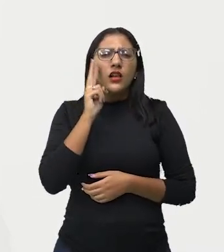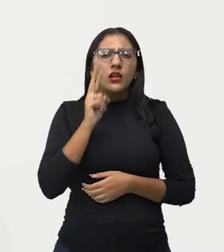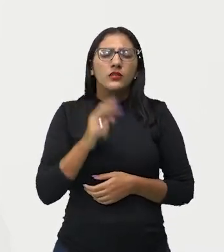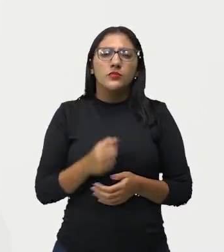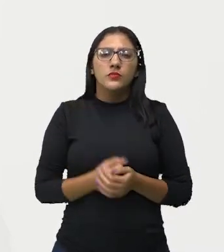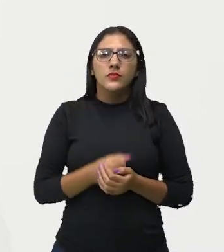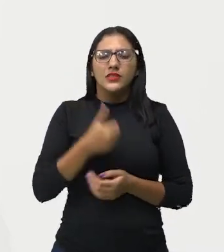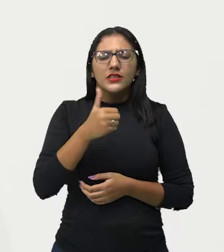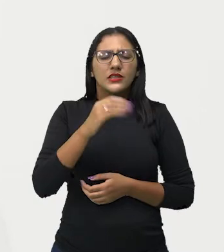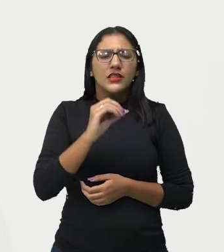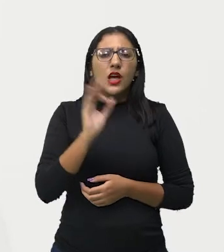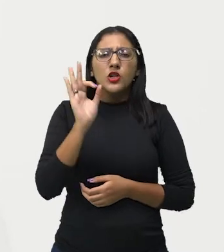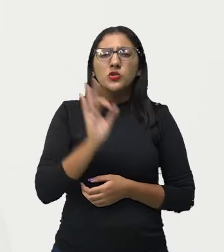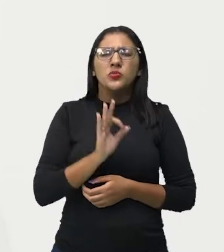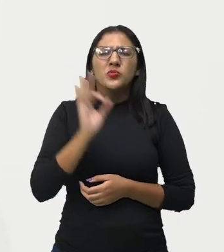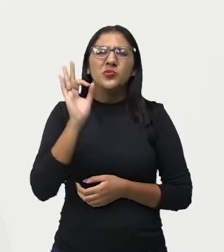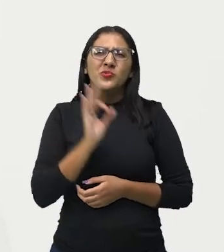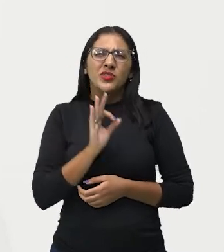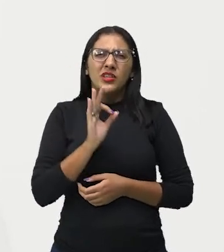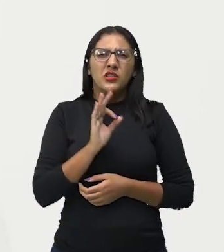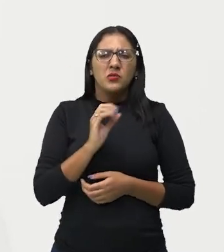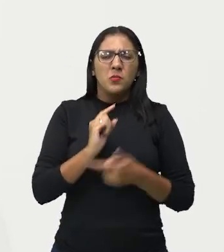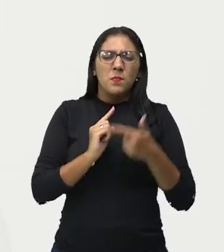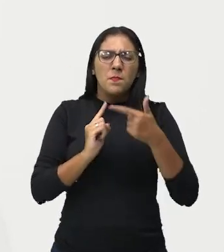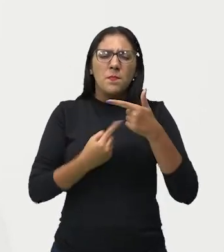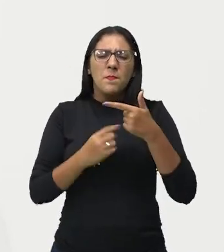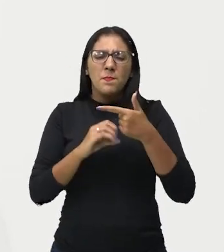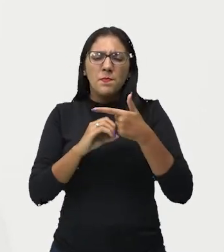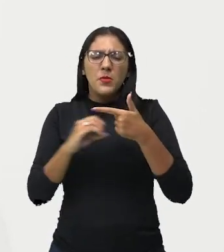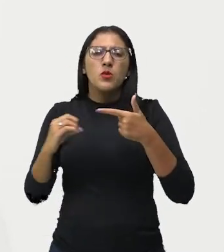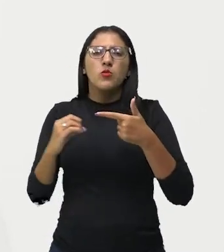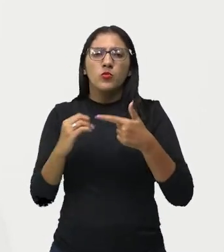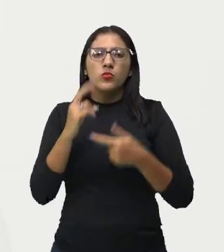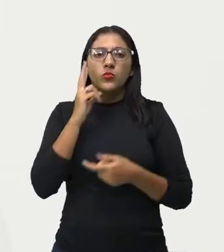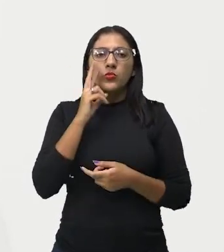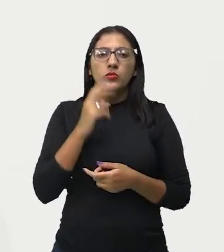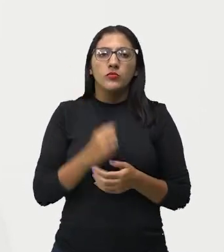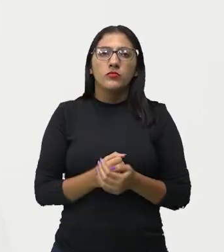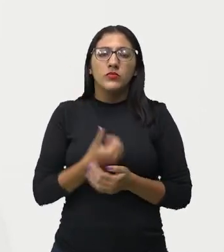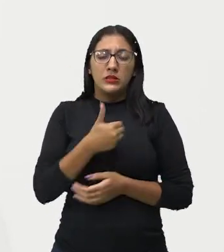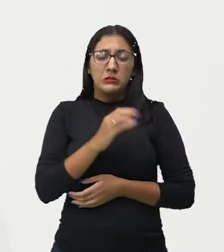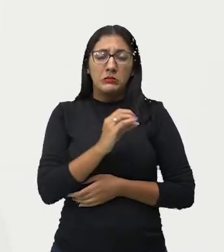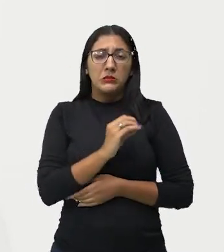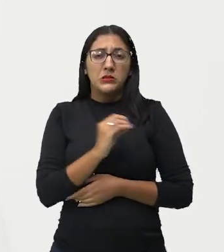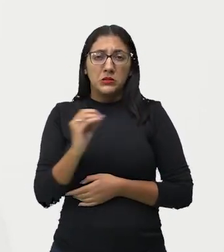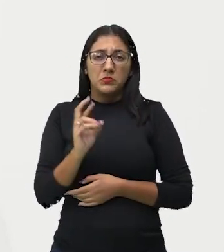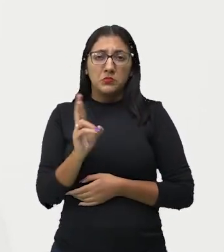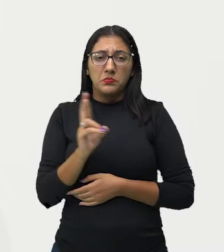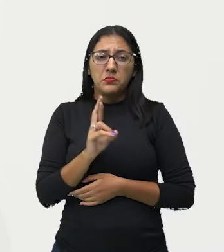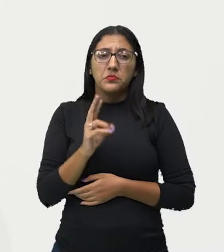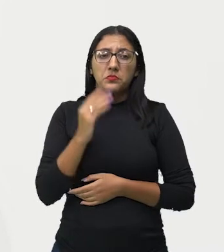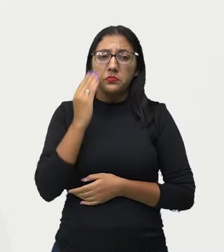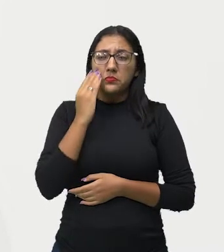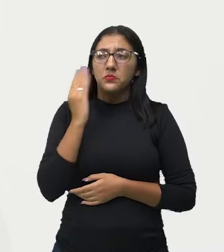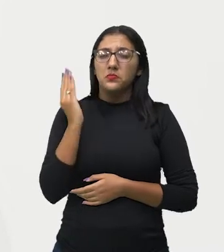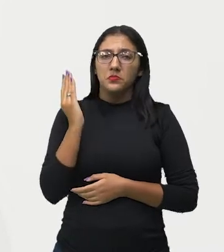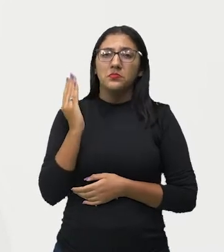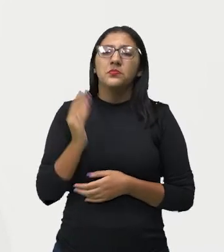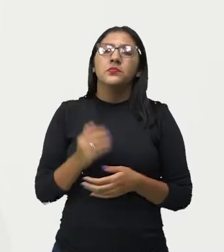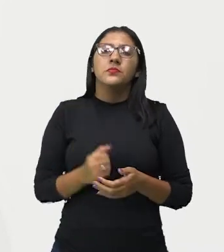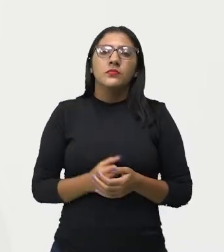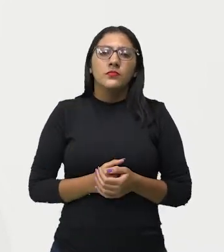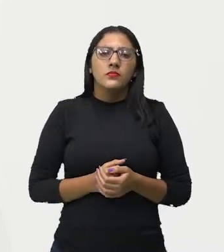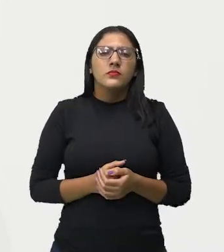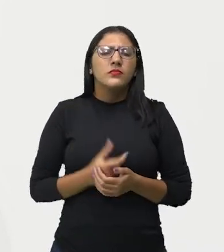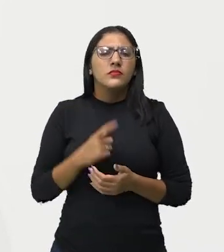aulas. 10% de 1.000. 10% de 1.000 é 100, né? 10% de 1.000 é 100.